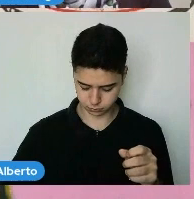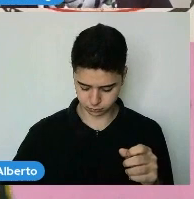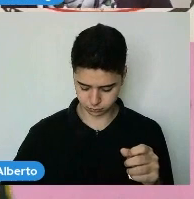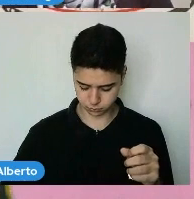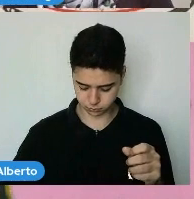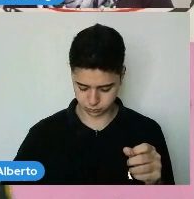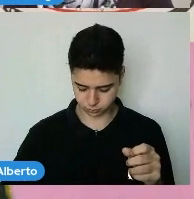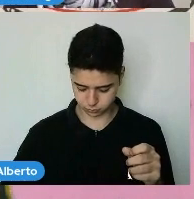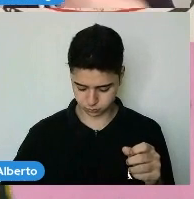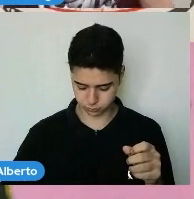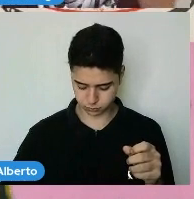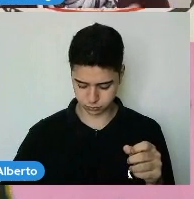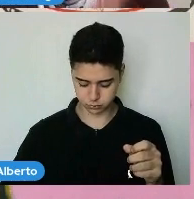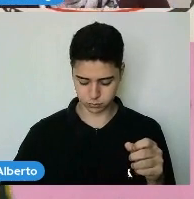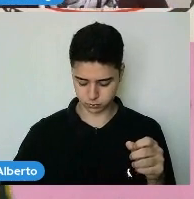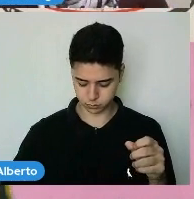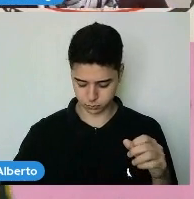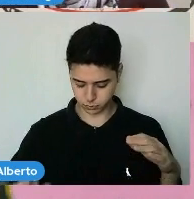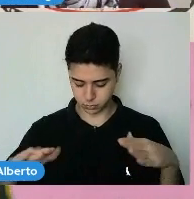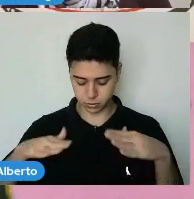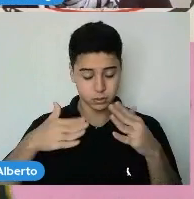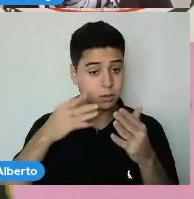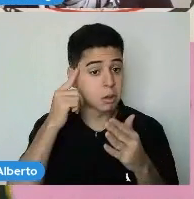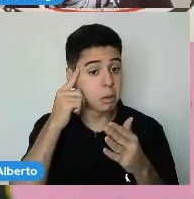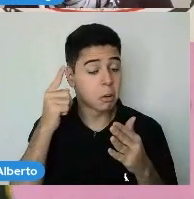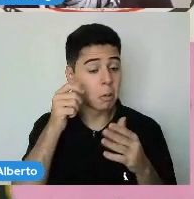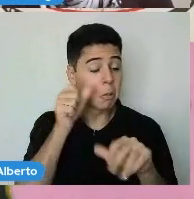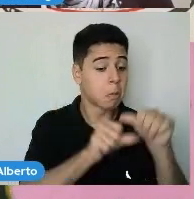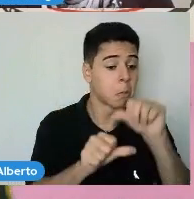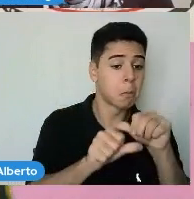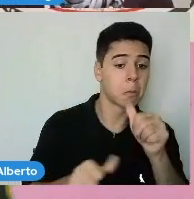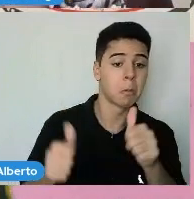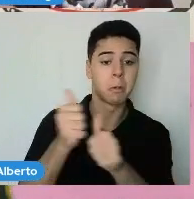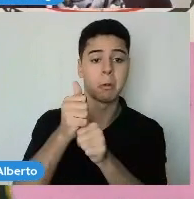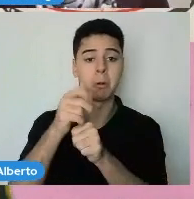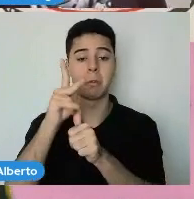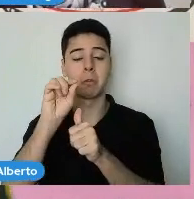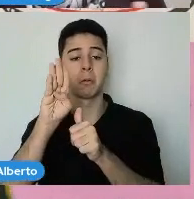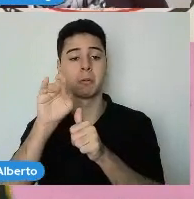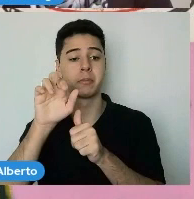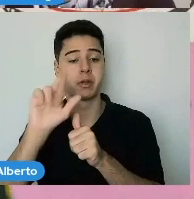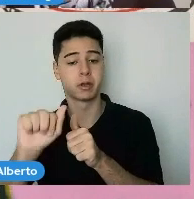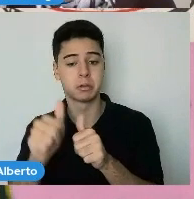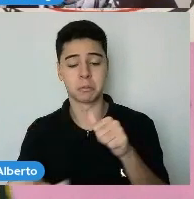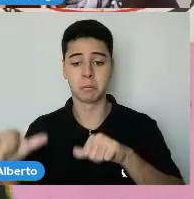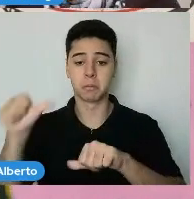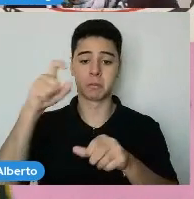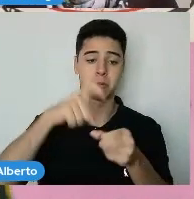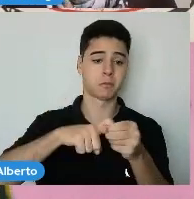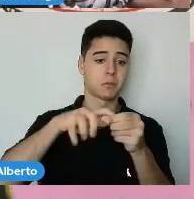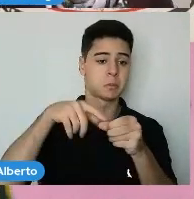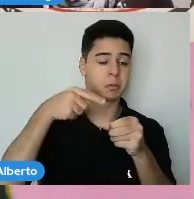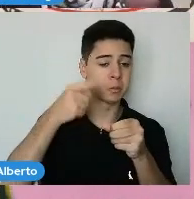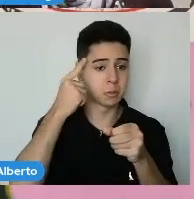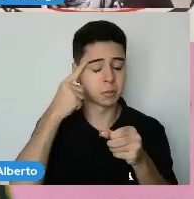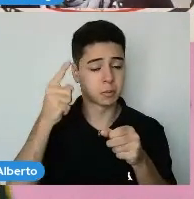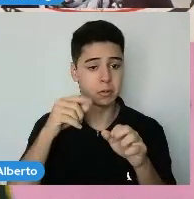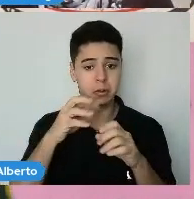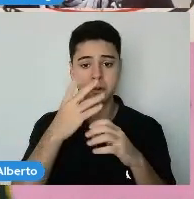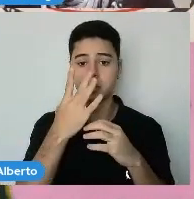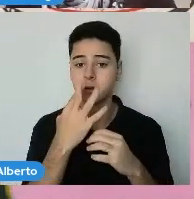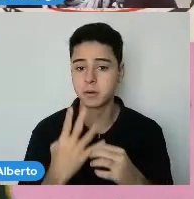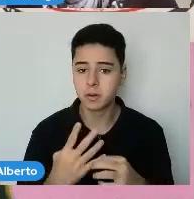1980 e ela se contrapõe à arte povera, tá? Ela propõe uma retomada de referências das cores